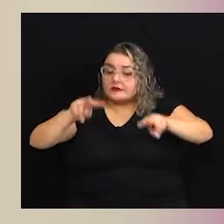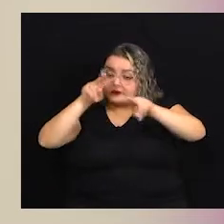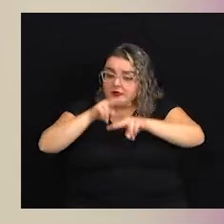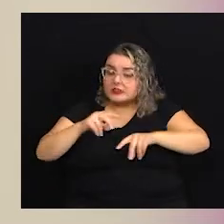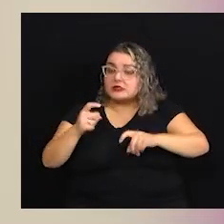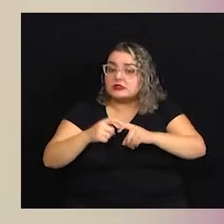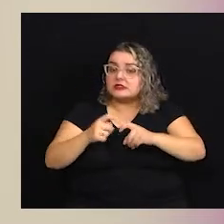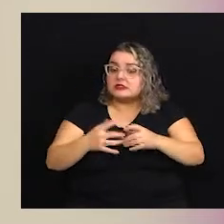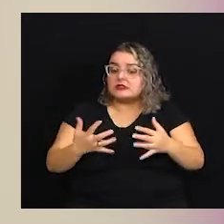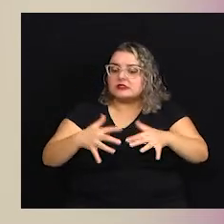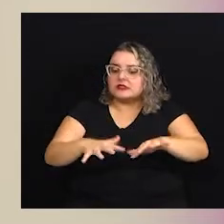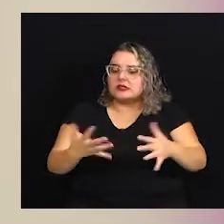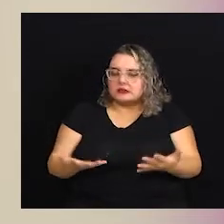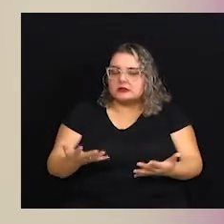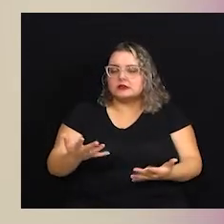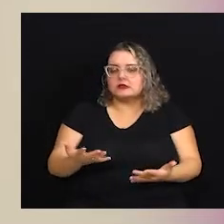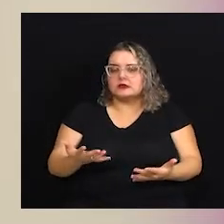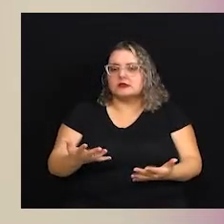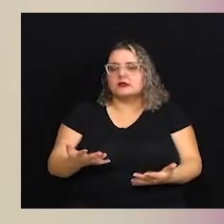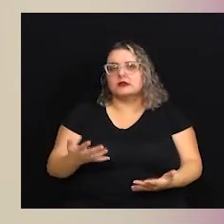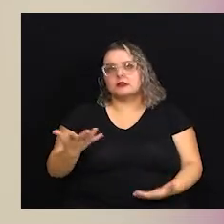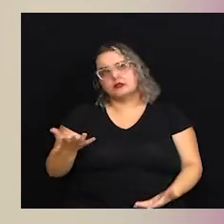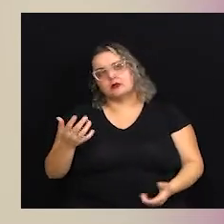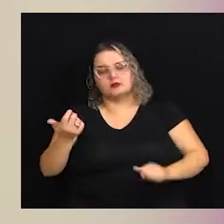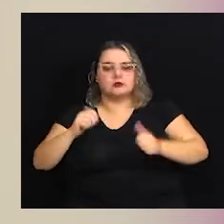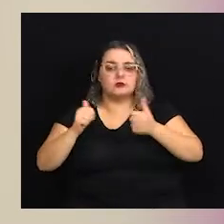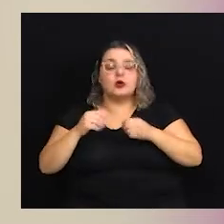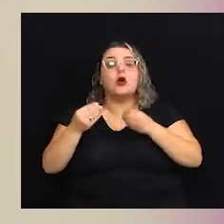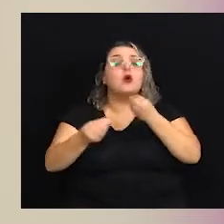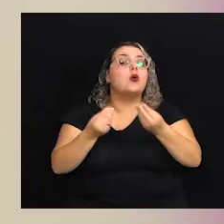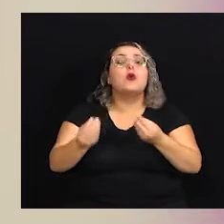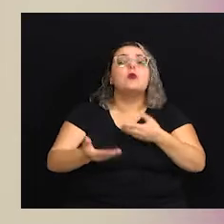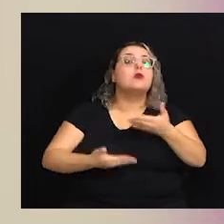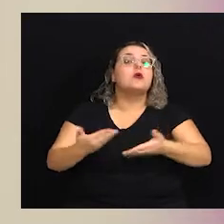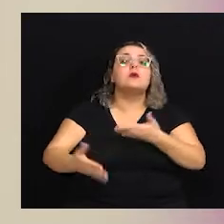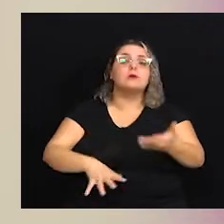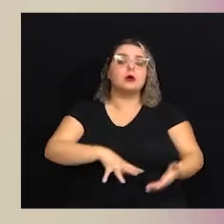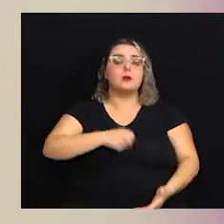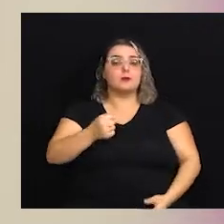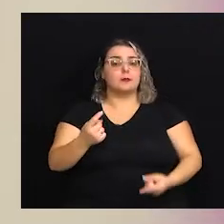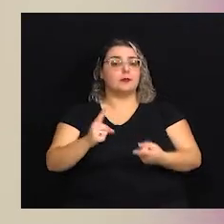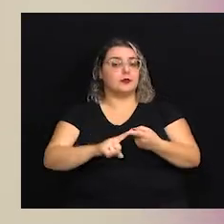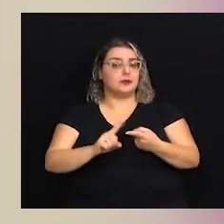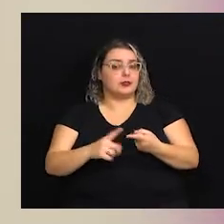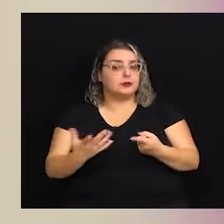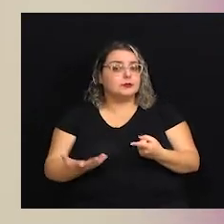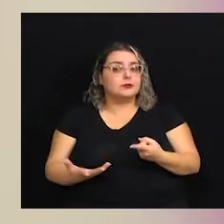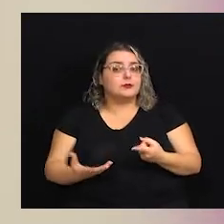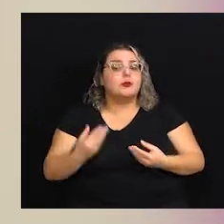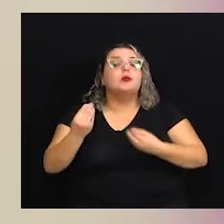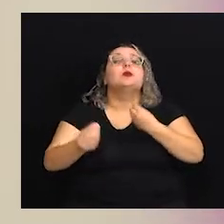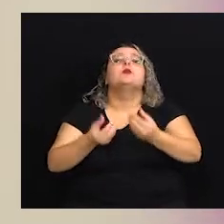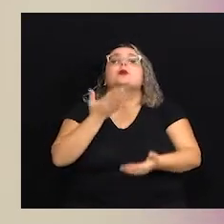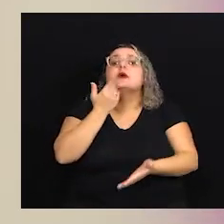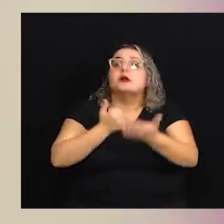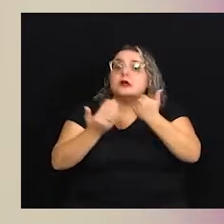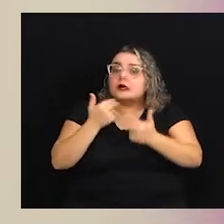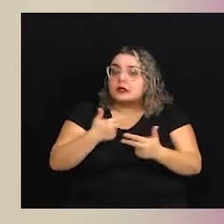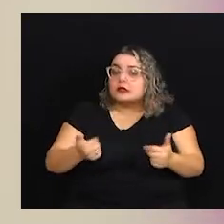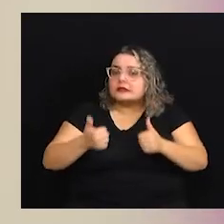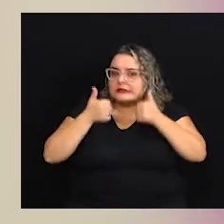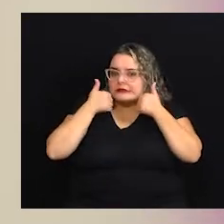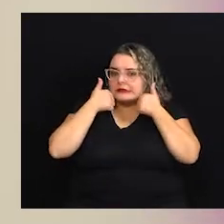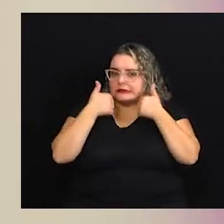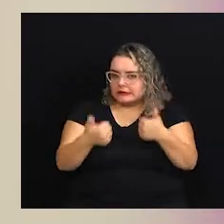medicina integrativa. Então, se eu for te avaliar, como eu trato a menopausa? Primeiro, como é que é a sua alimentação?